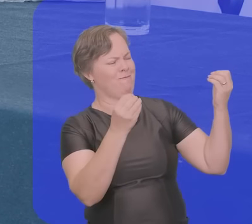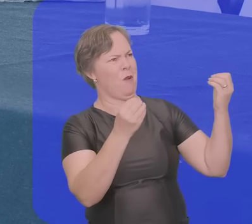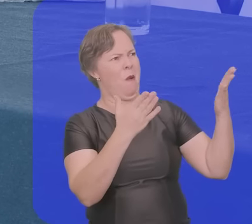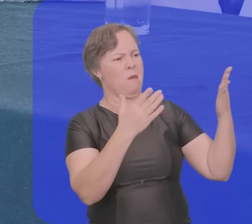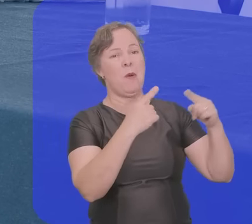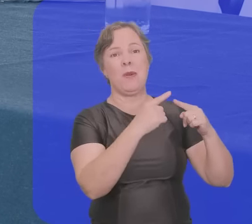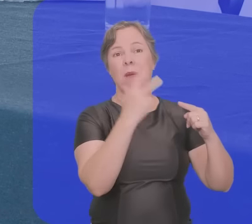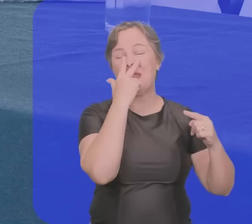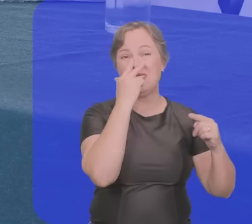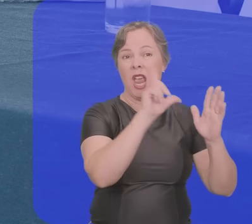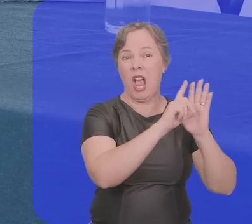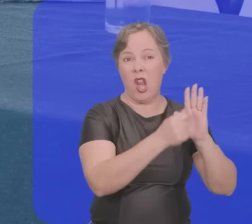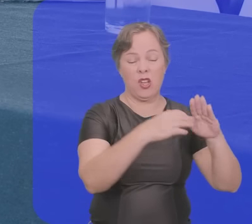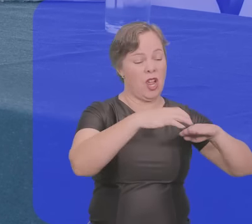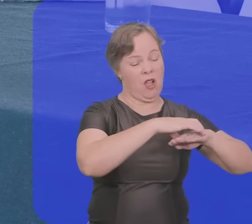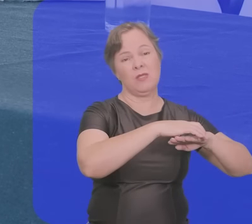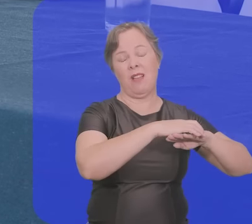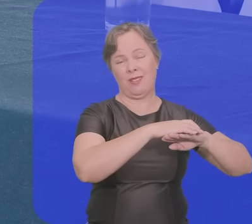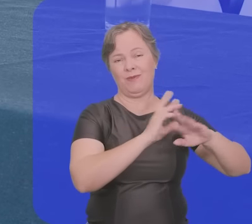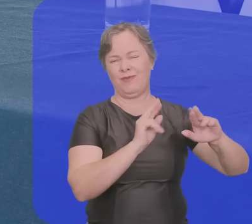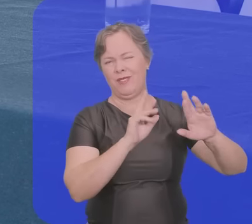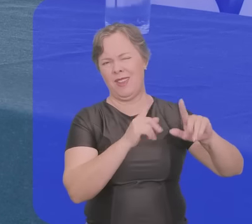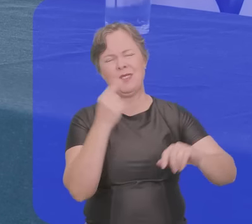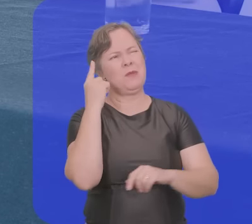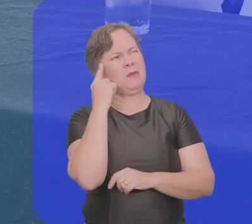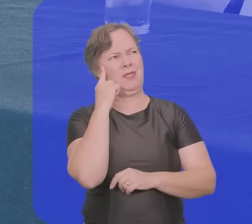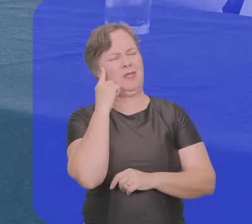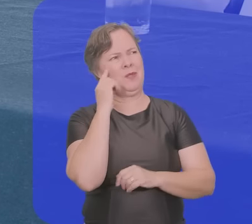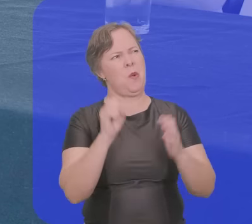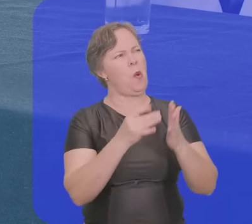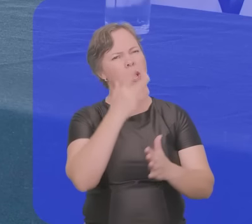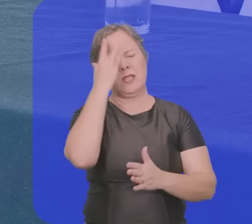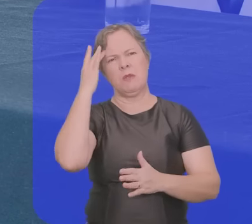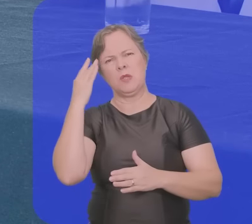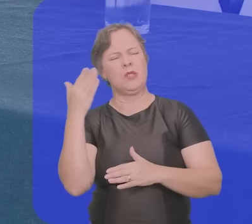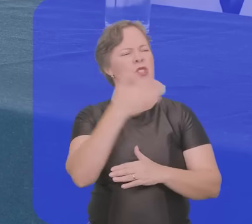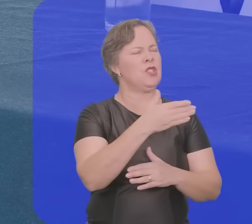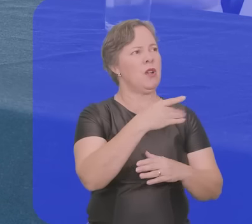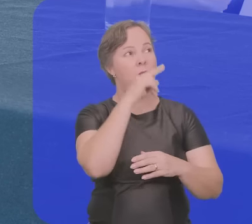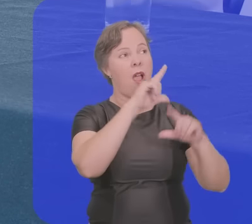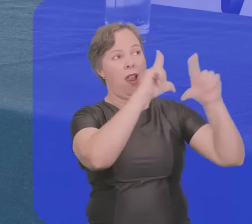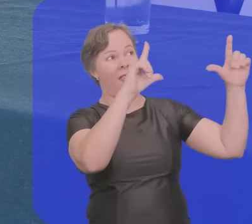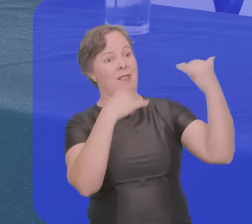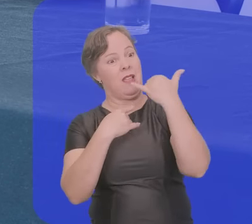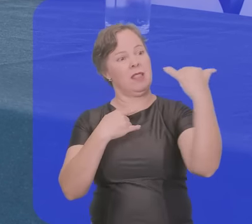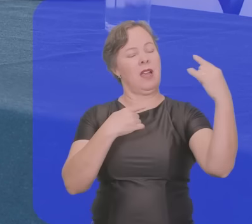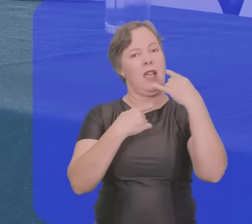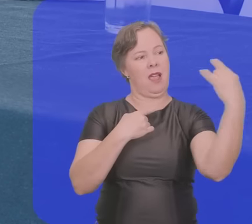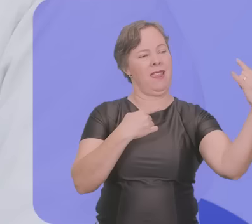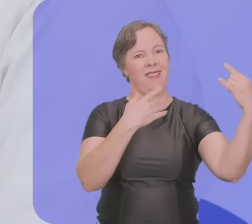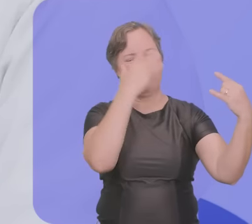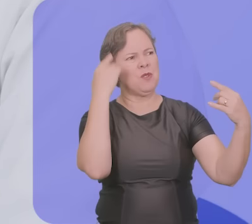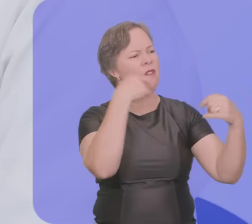de material esportivo. Uhum. E aí eu fiquei pensando, quantos consumidores que não são atraídos por aquele letreiro e vão lá